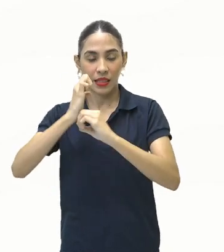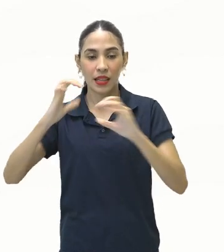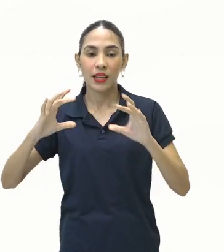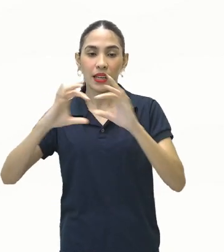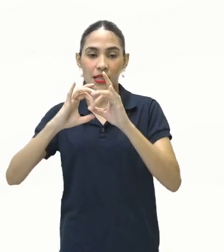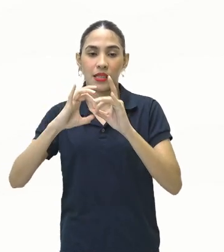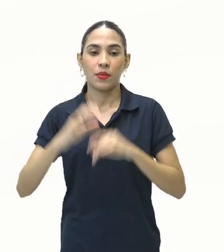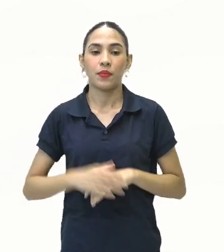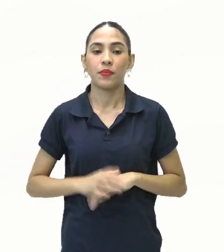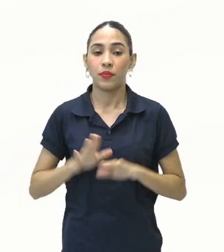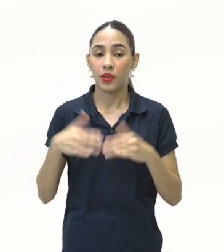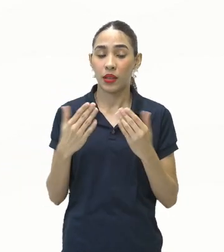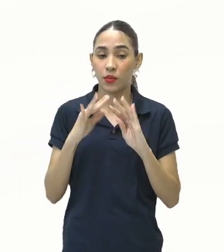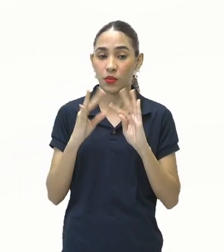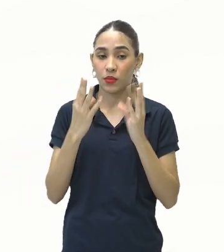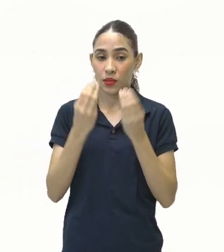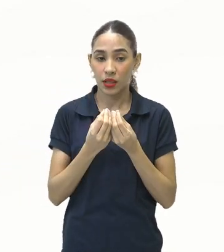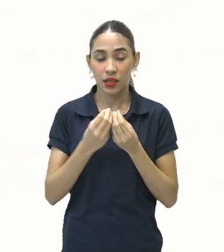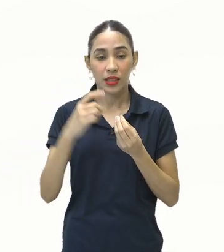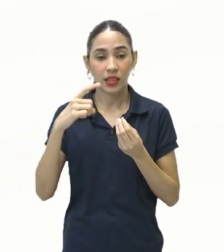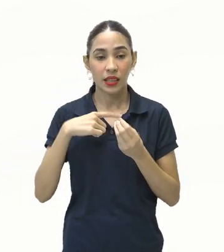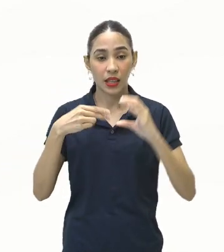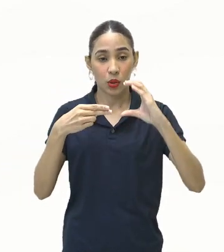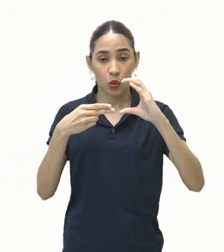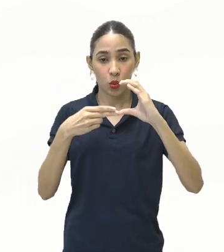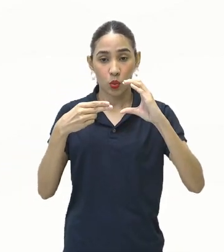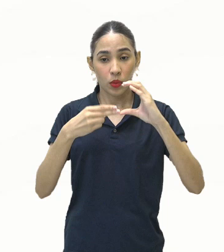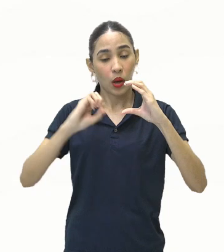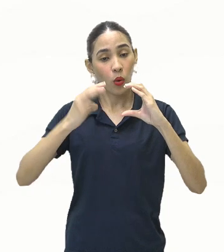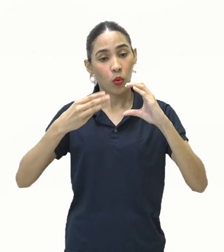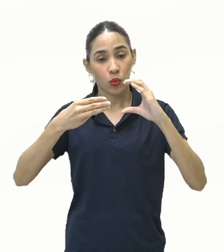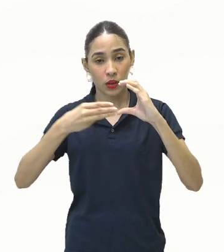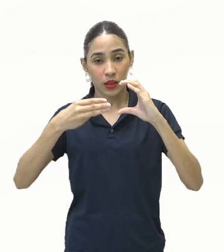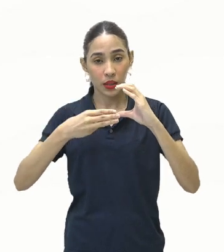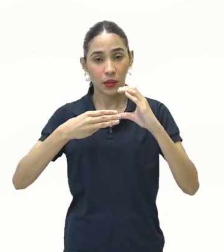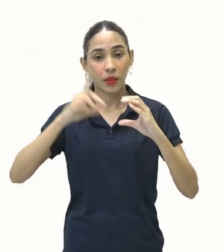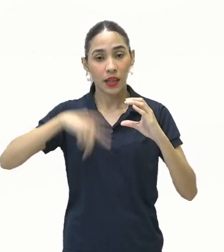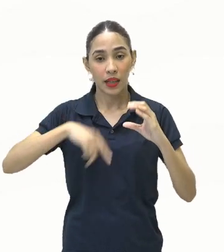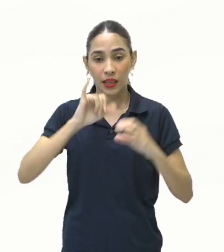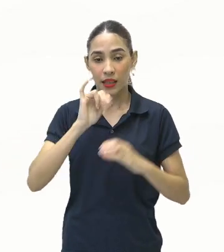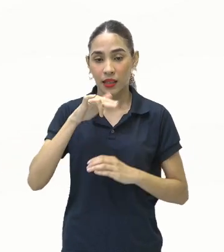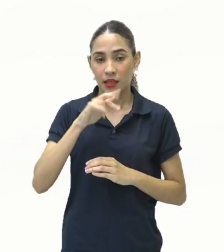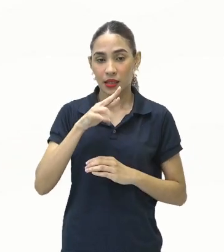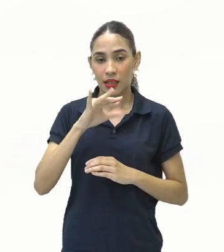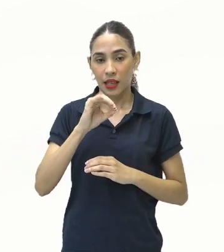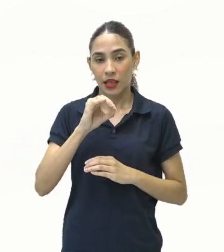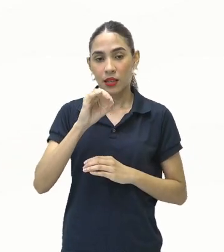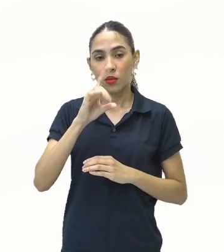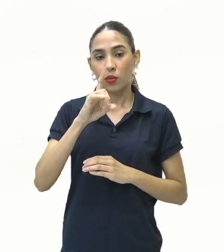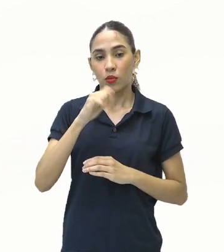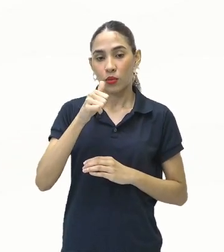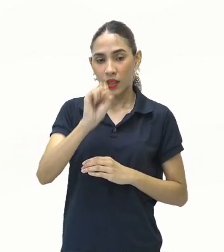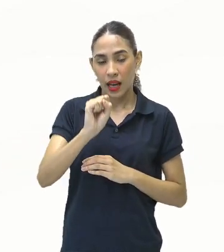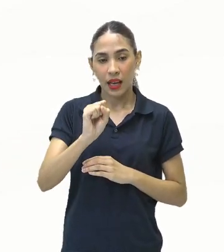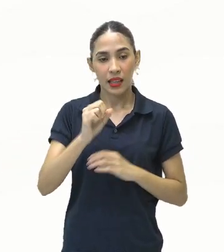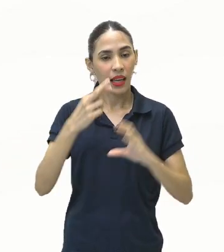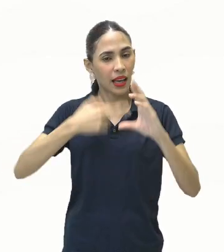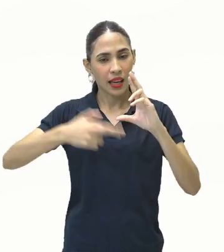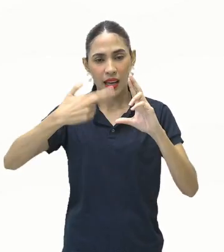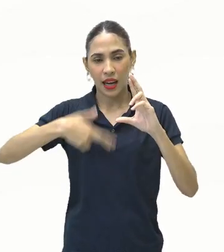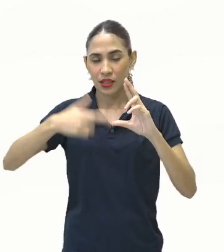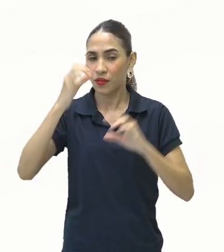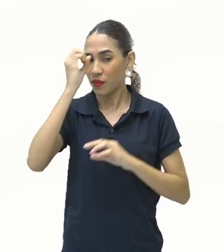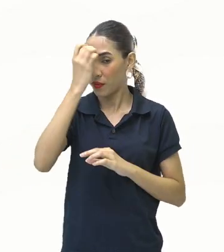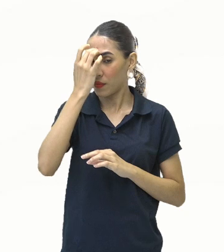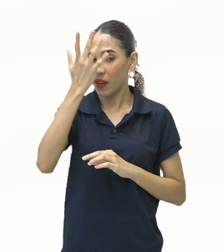por isso que compostos que têm duplas ou triplas, que são insaturados, eles reagem muito